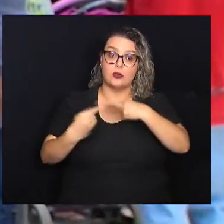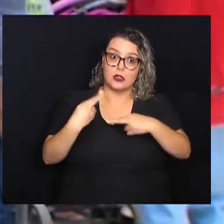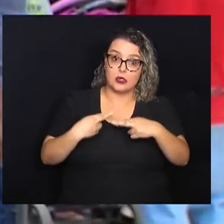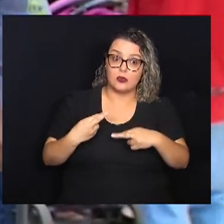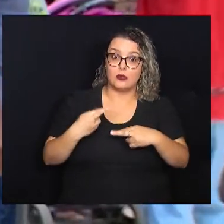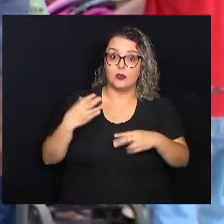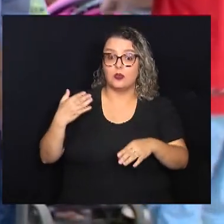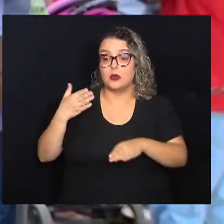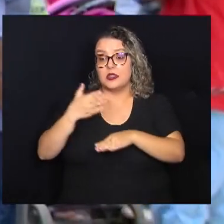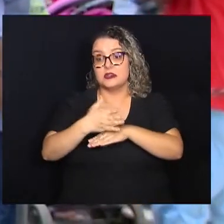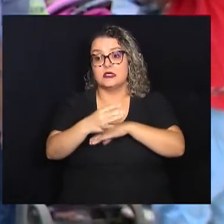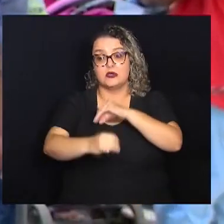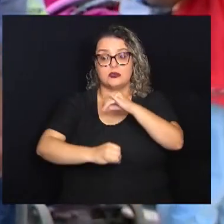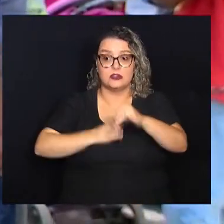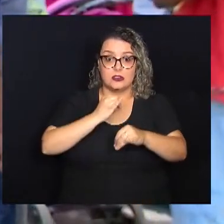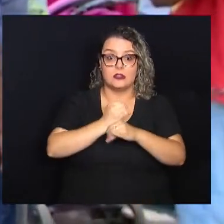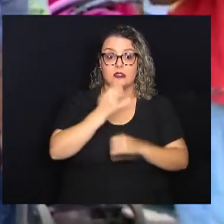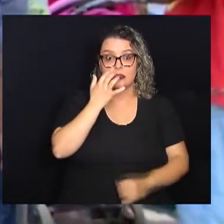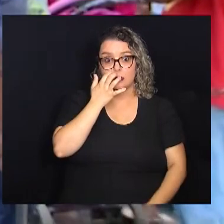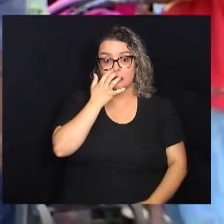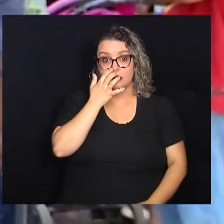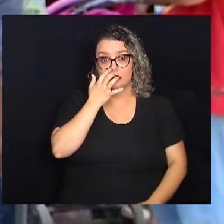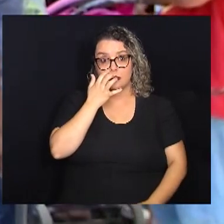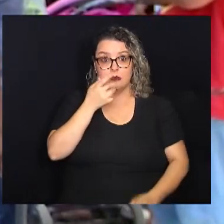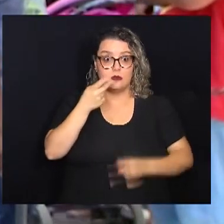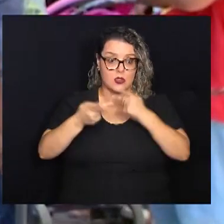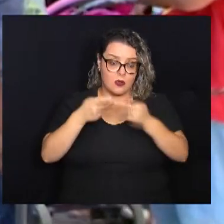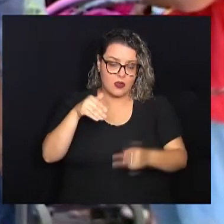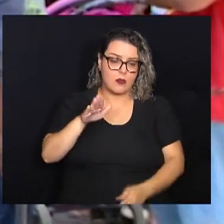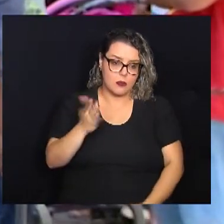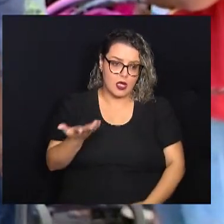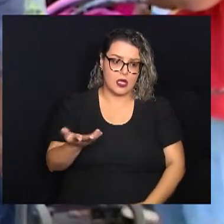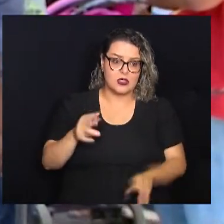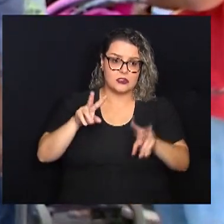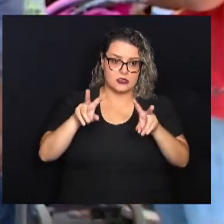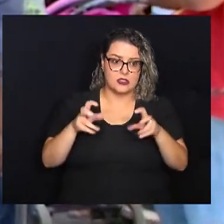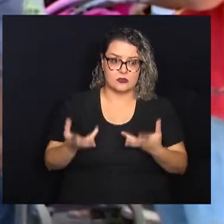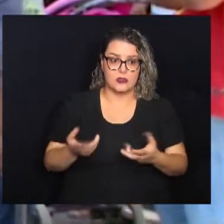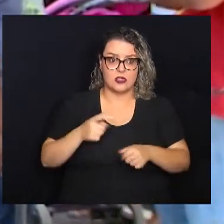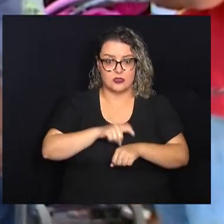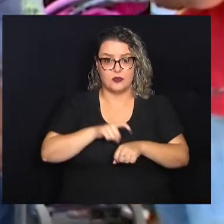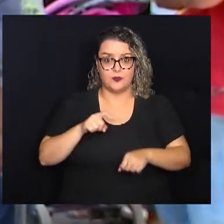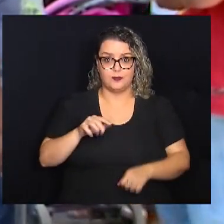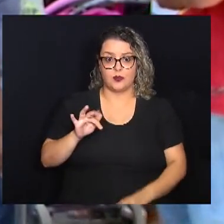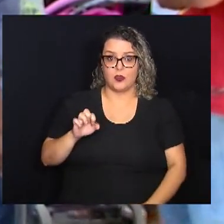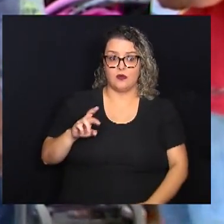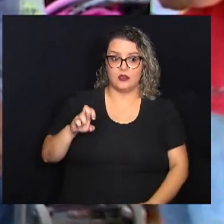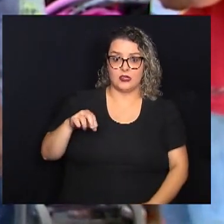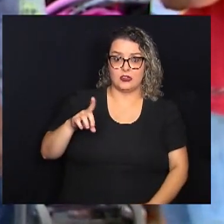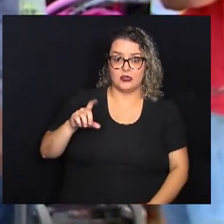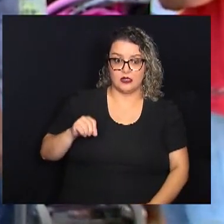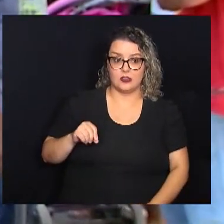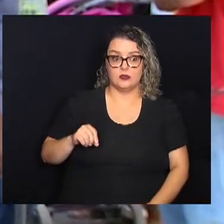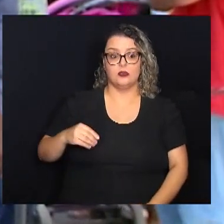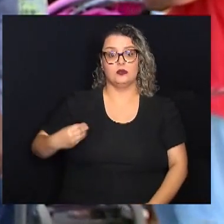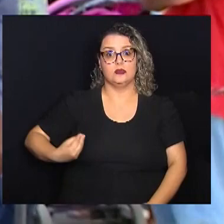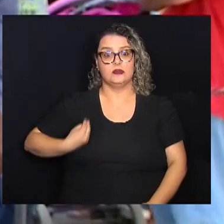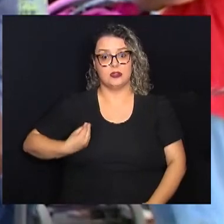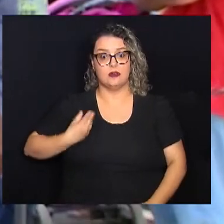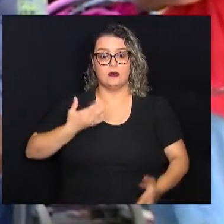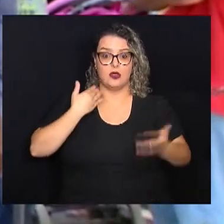acesso à internet, enfim, mas para falar muito mais a respeito dessa situação, o Fernando Gambaro está por aqui, vai bater